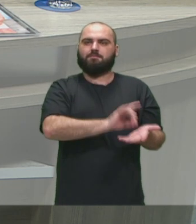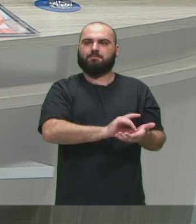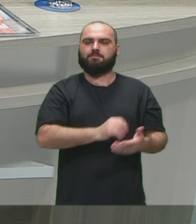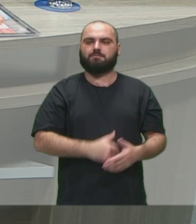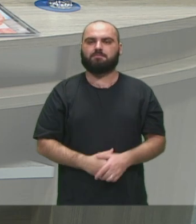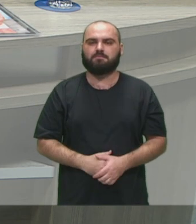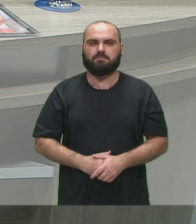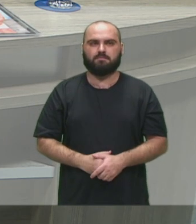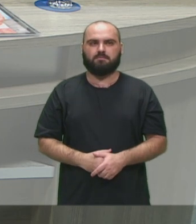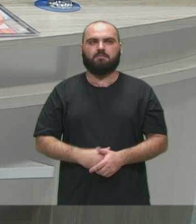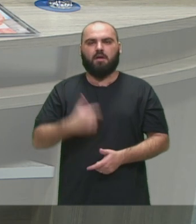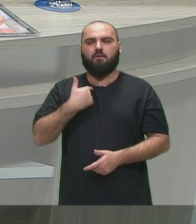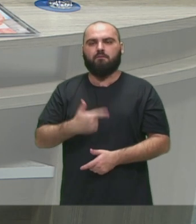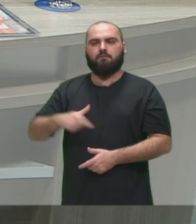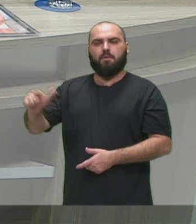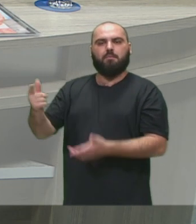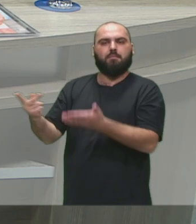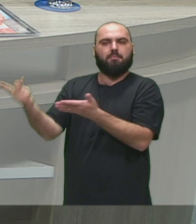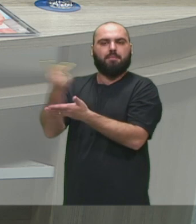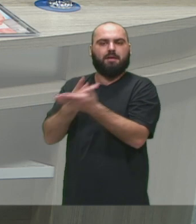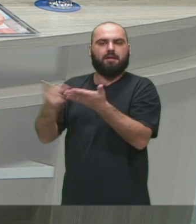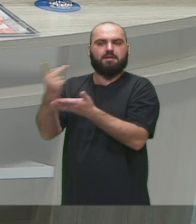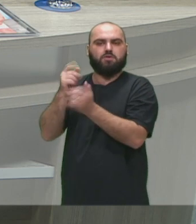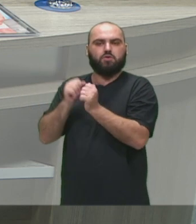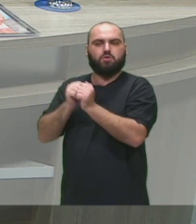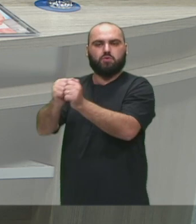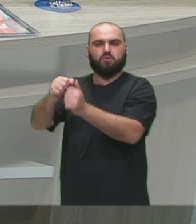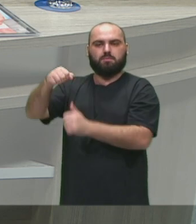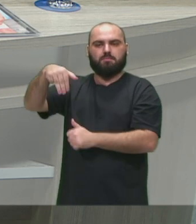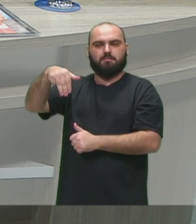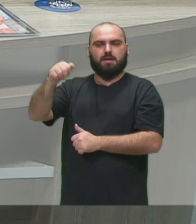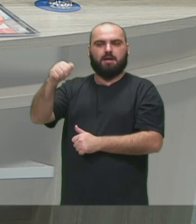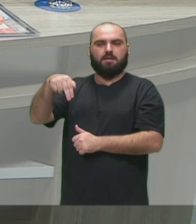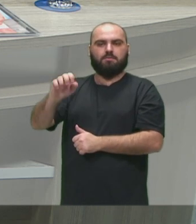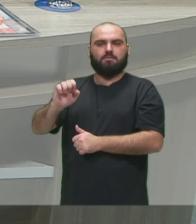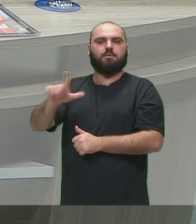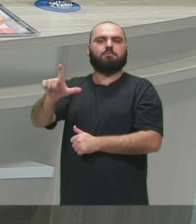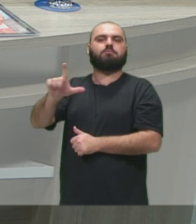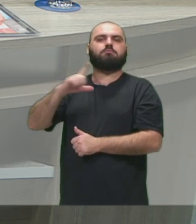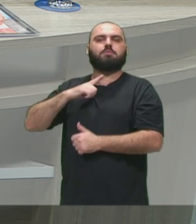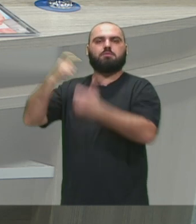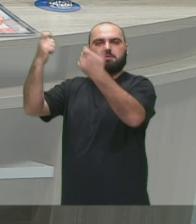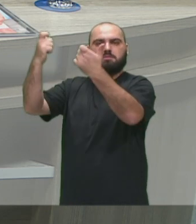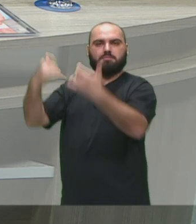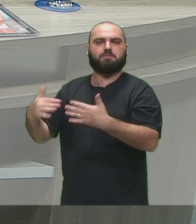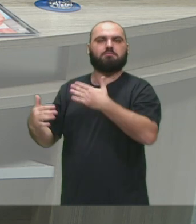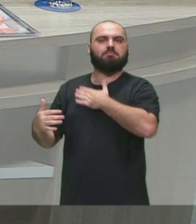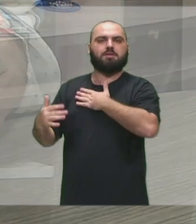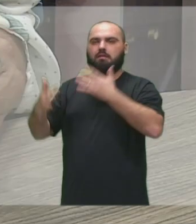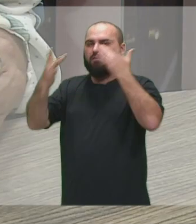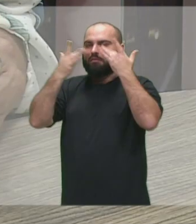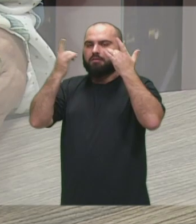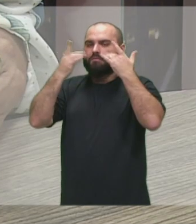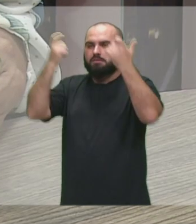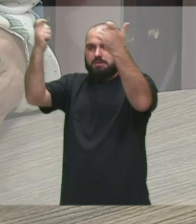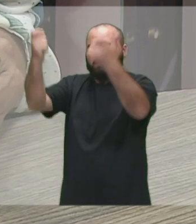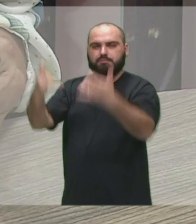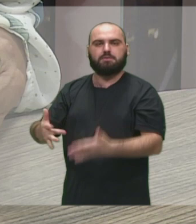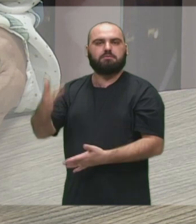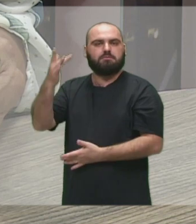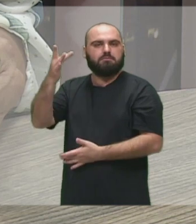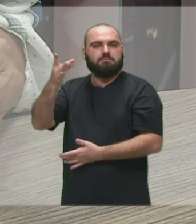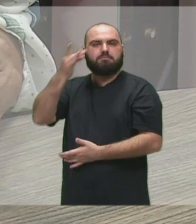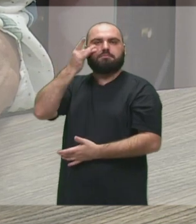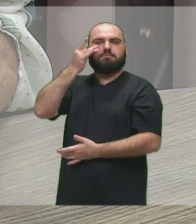faço uma palestra juntamente com o Manuel Mafra. Eu conto o meu testemunho. Manuel vem e orienta essas crianças onde